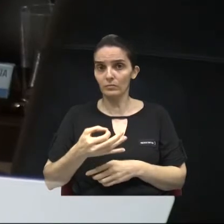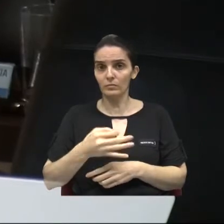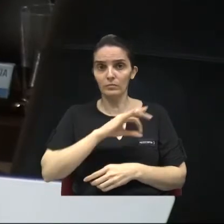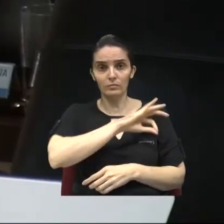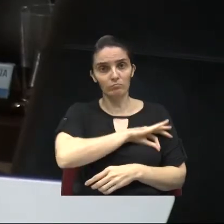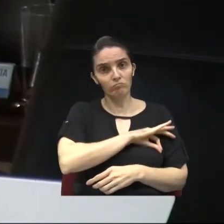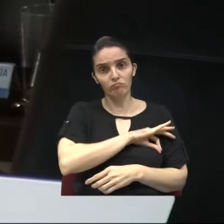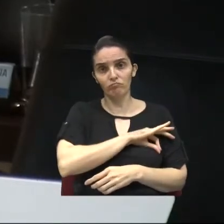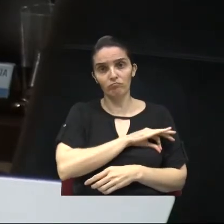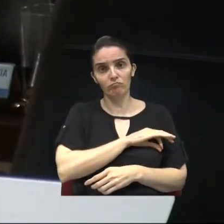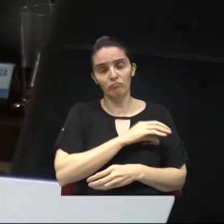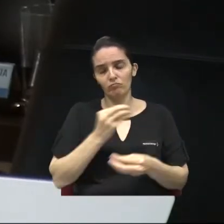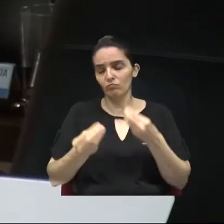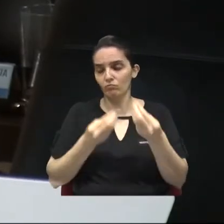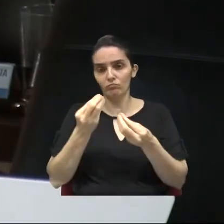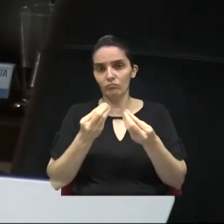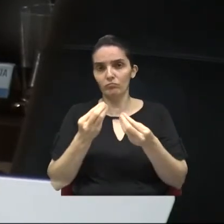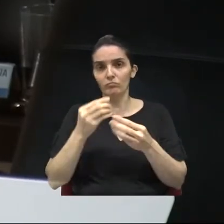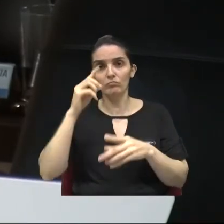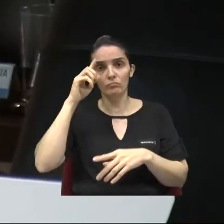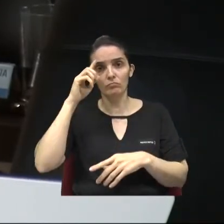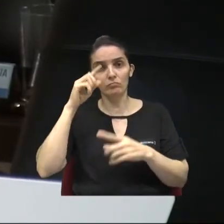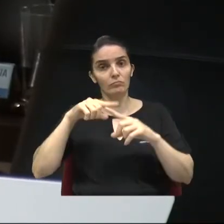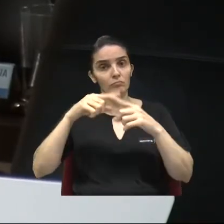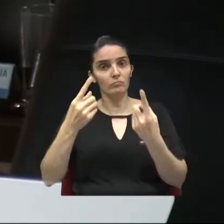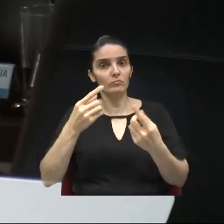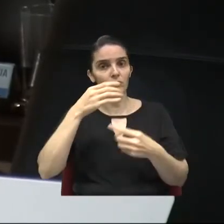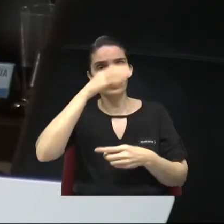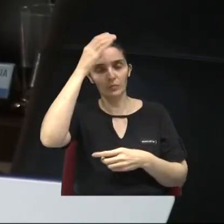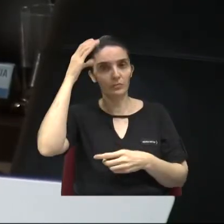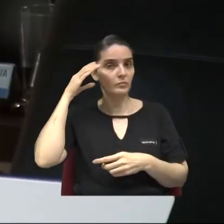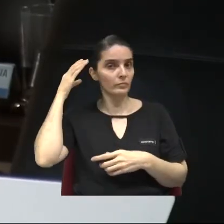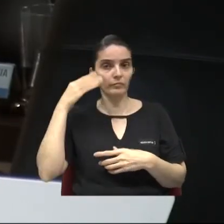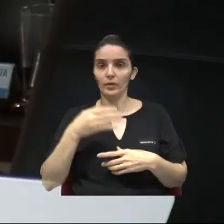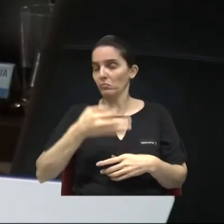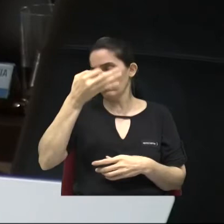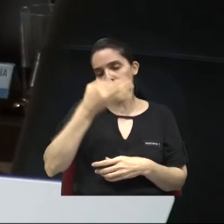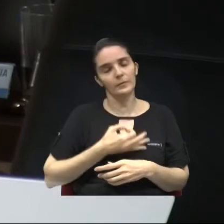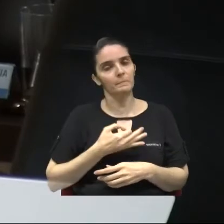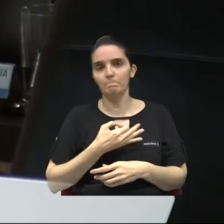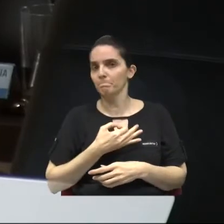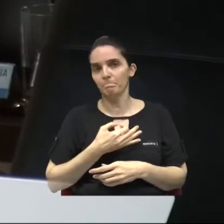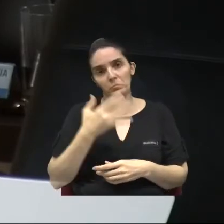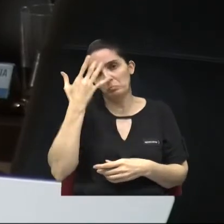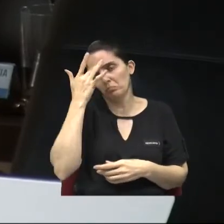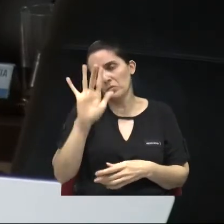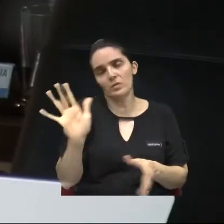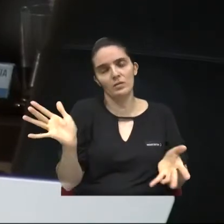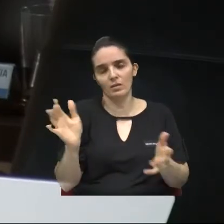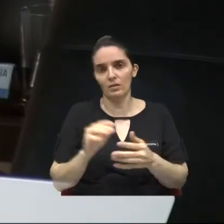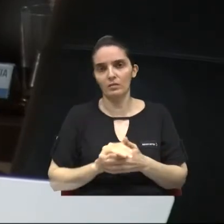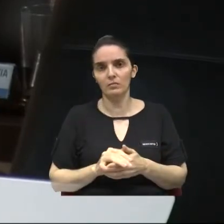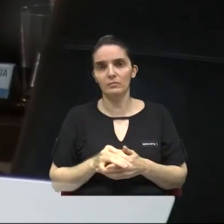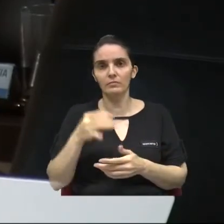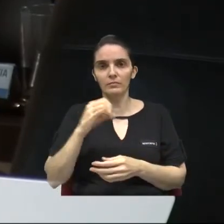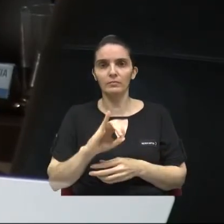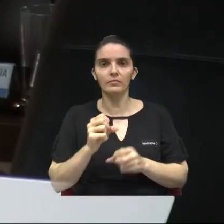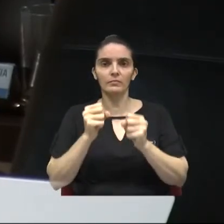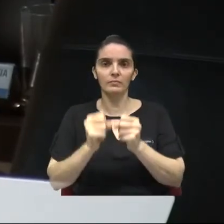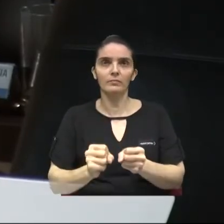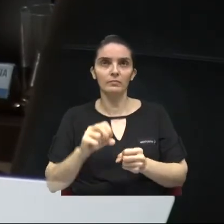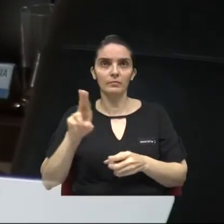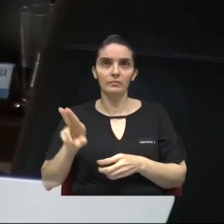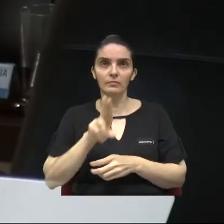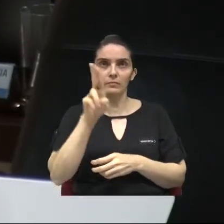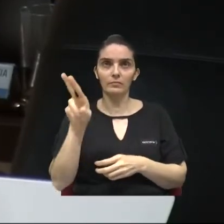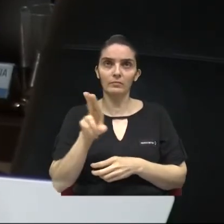Eu confesso que eu estou bem longe de ter uma plena convicção acerca da utilização dos espaços